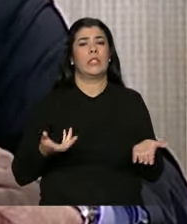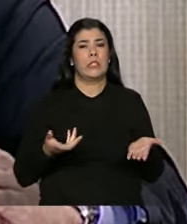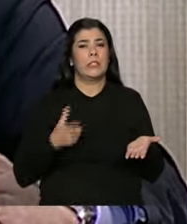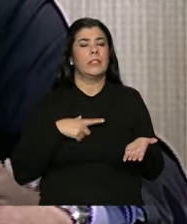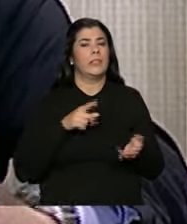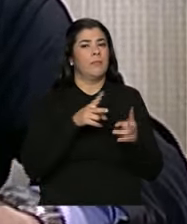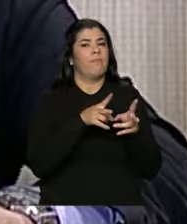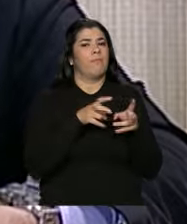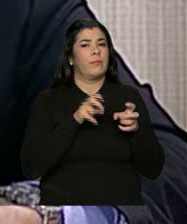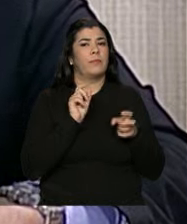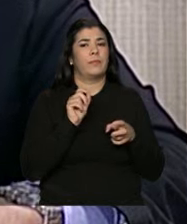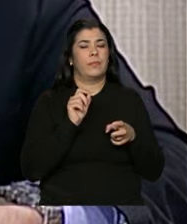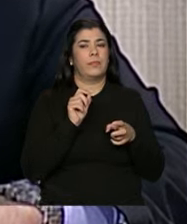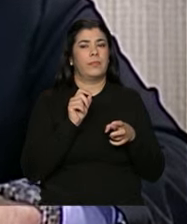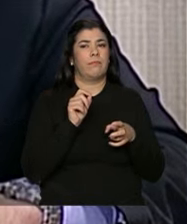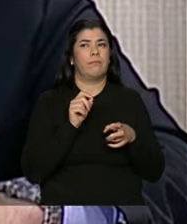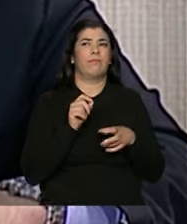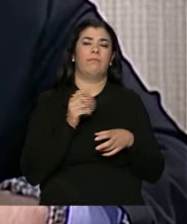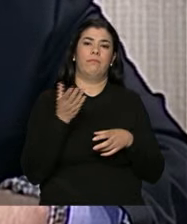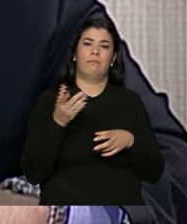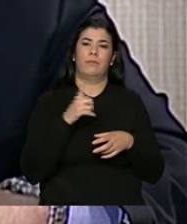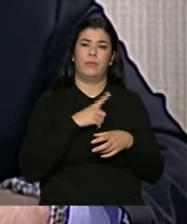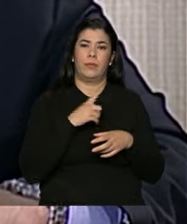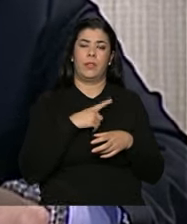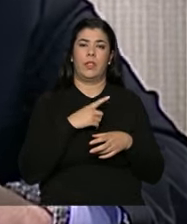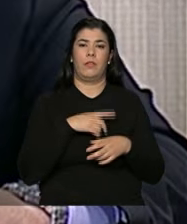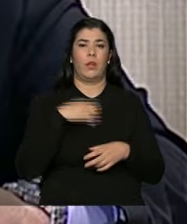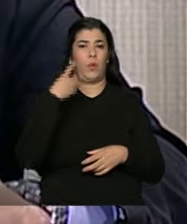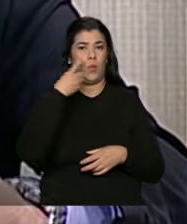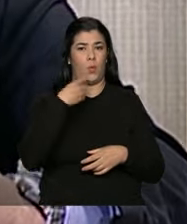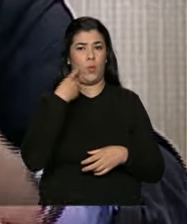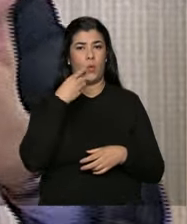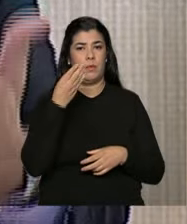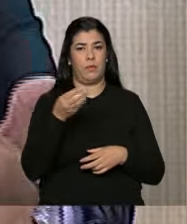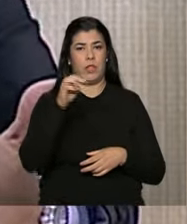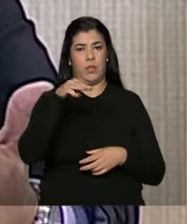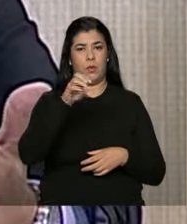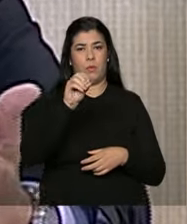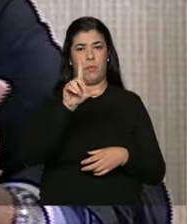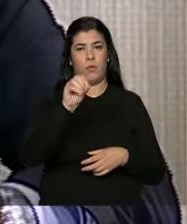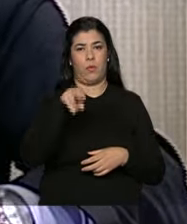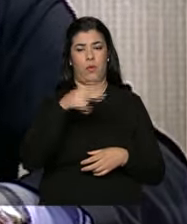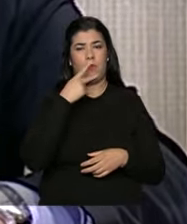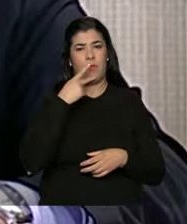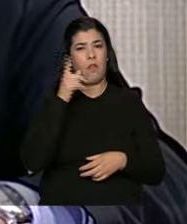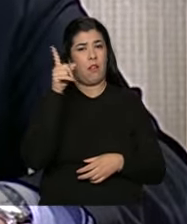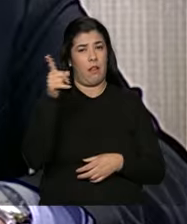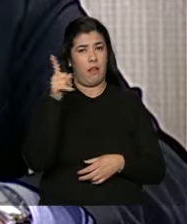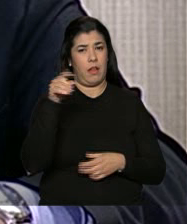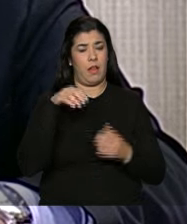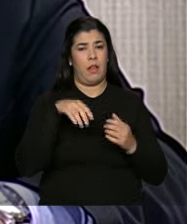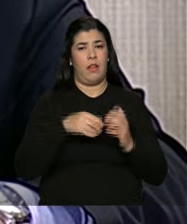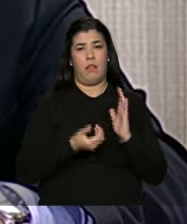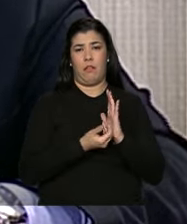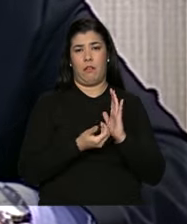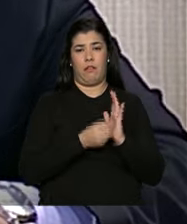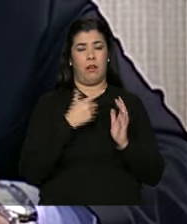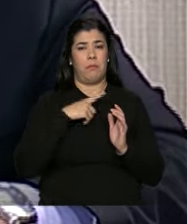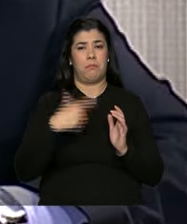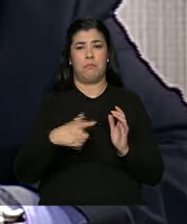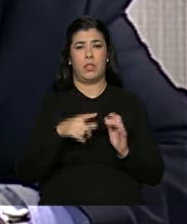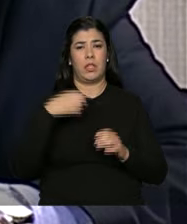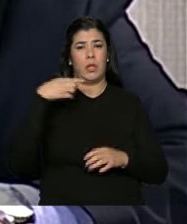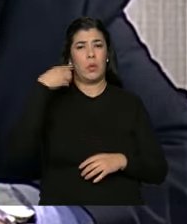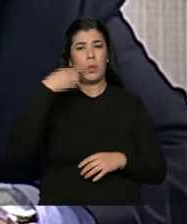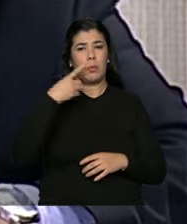o que nós temos percebido é que um pouco que o deputado Molon citou aqui é que os deputados que hoje defendem a redução não